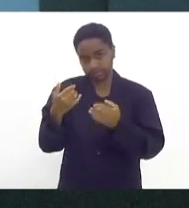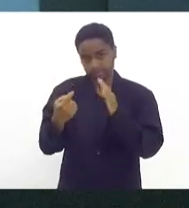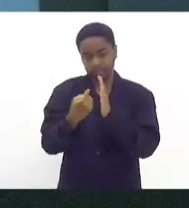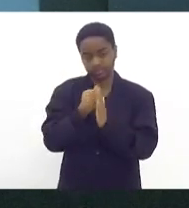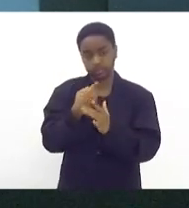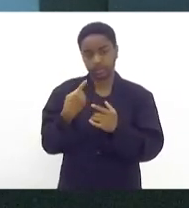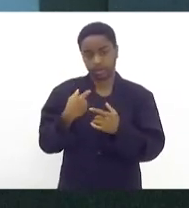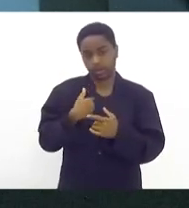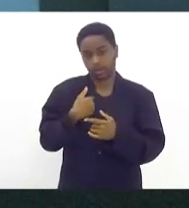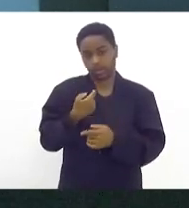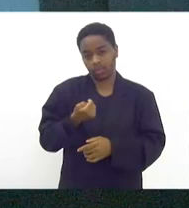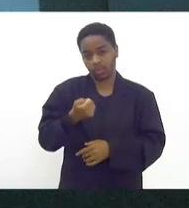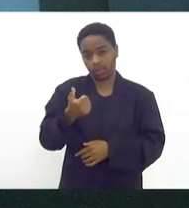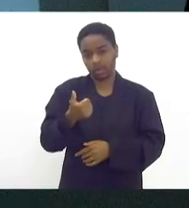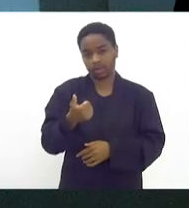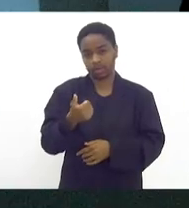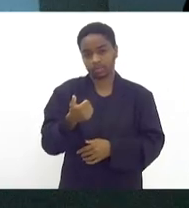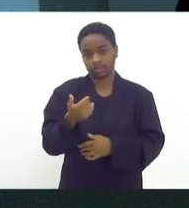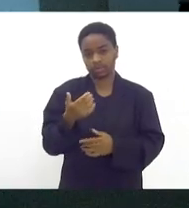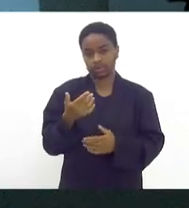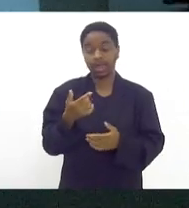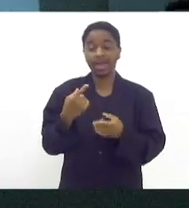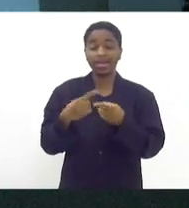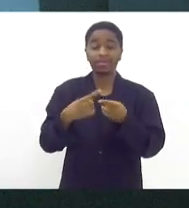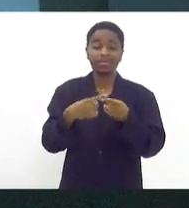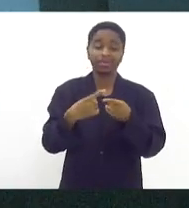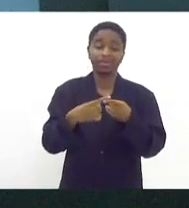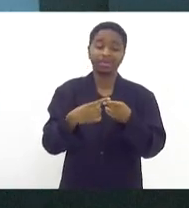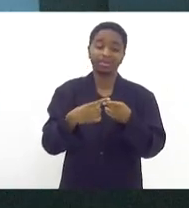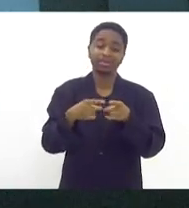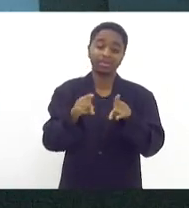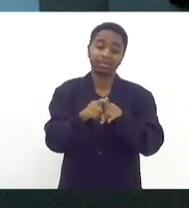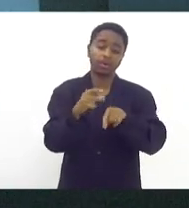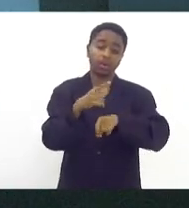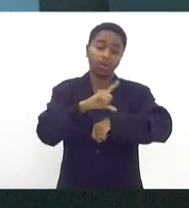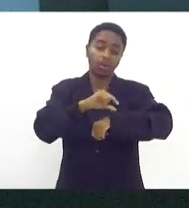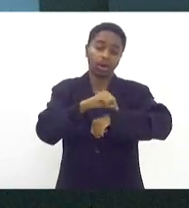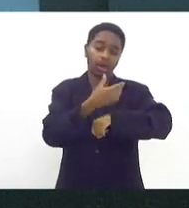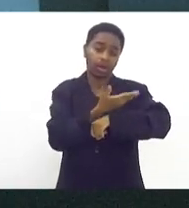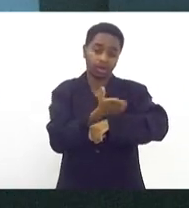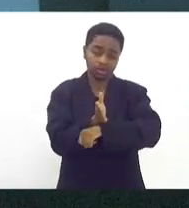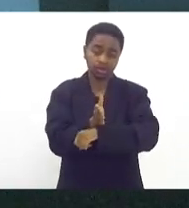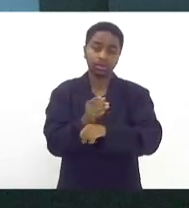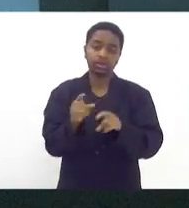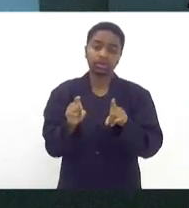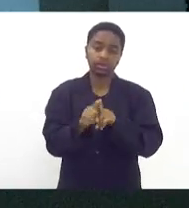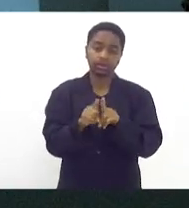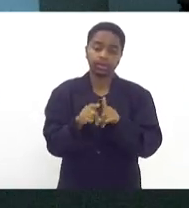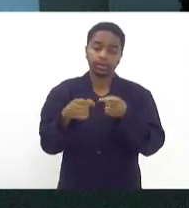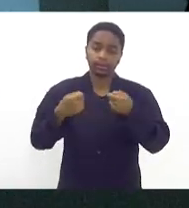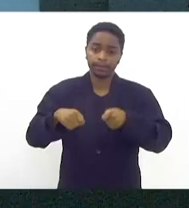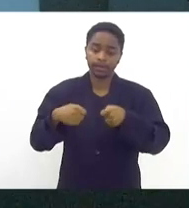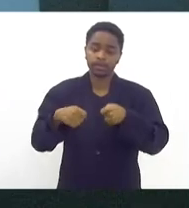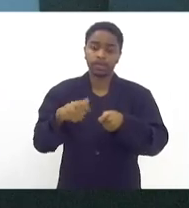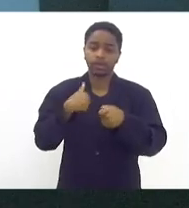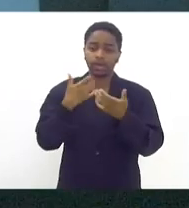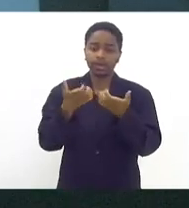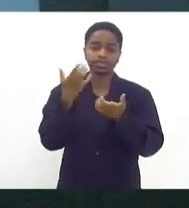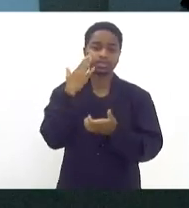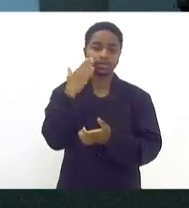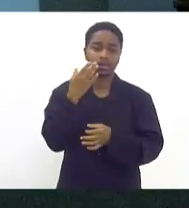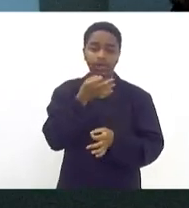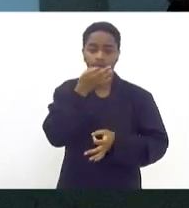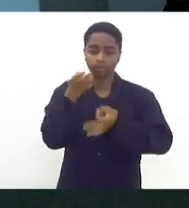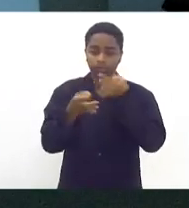chegar aí mas vamos eu já que eu sei também até por conta do adiantado da hora e a gente precisa também eu queria ouvir todos os